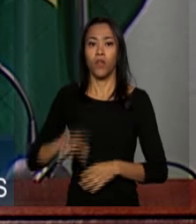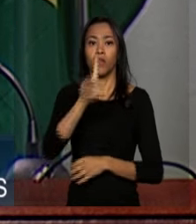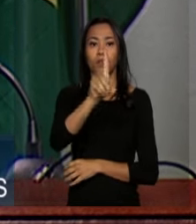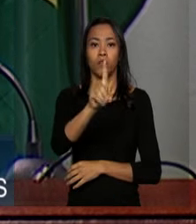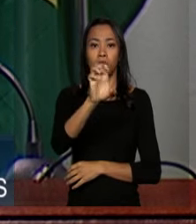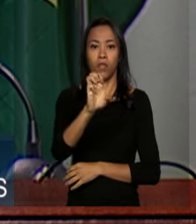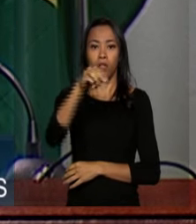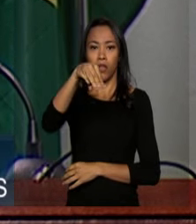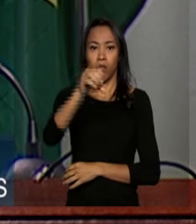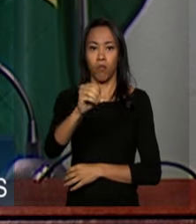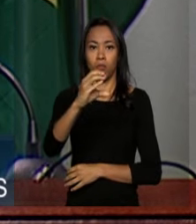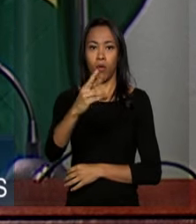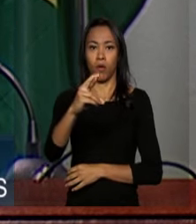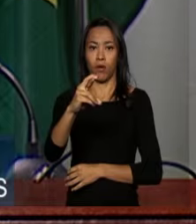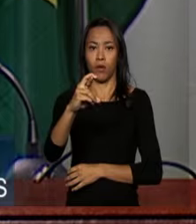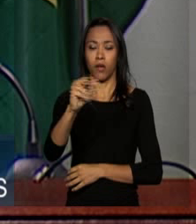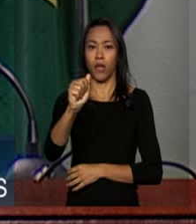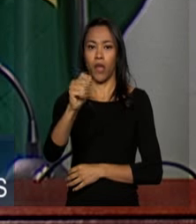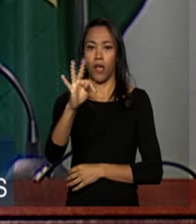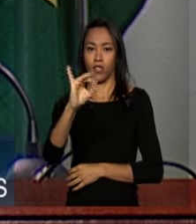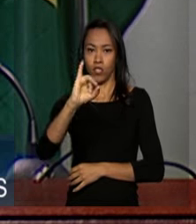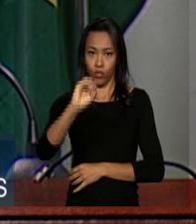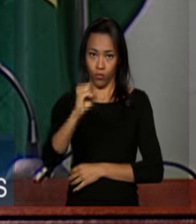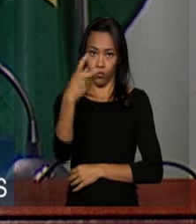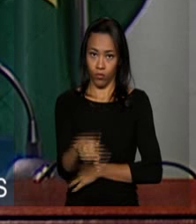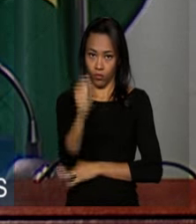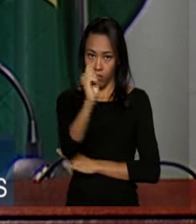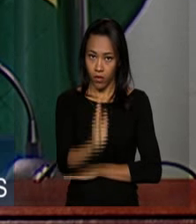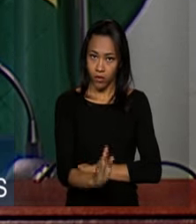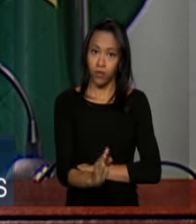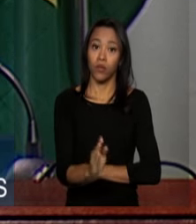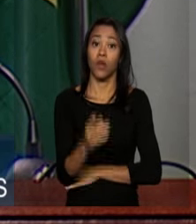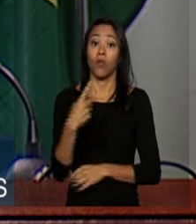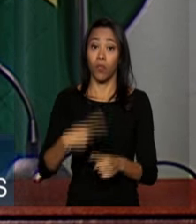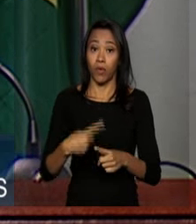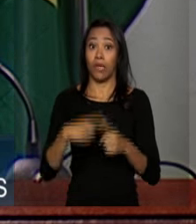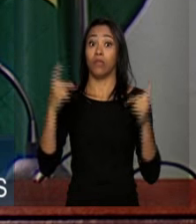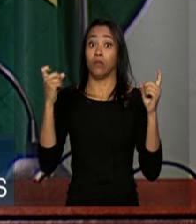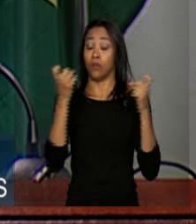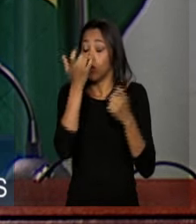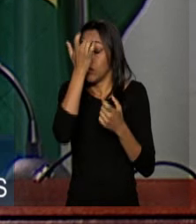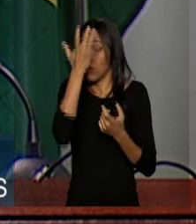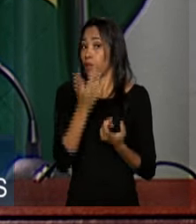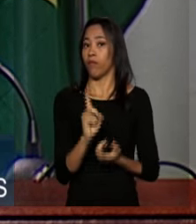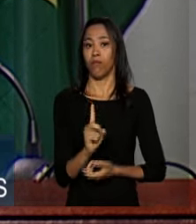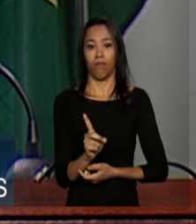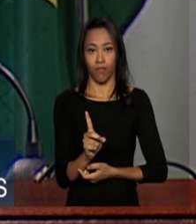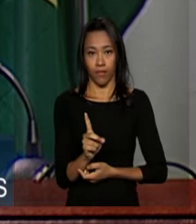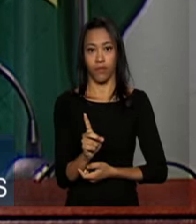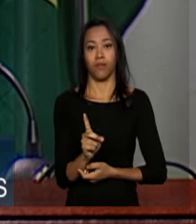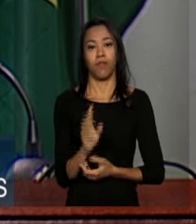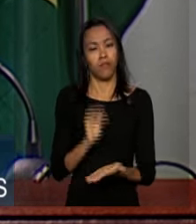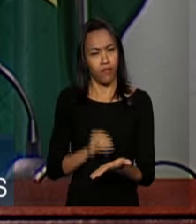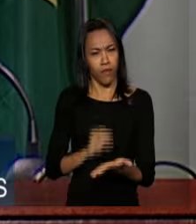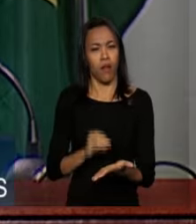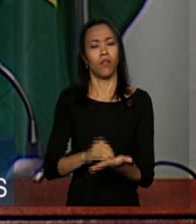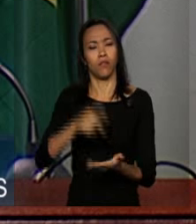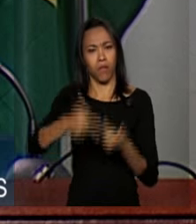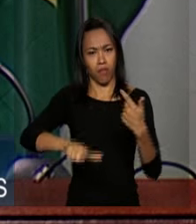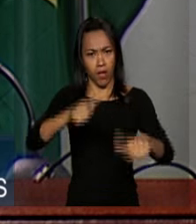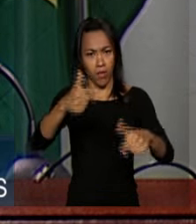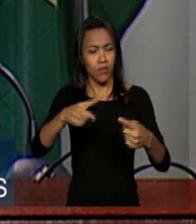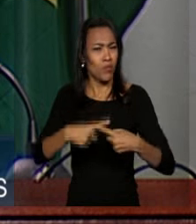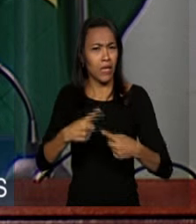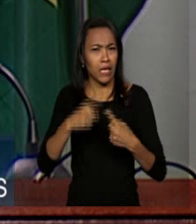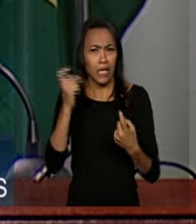Experiência fascinante porque complexa, bastante complexa e ainda inconclusa.